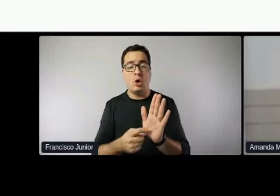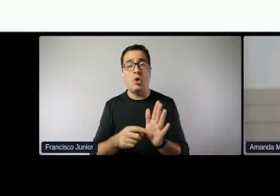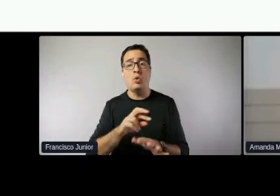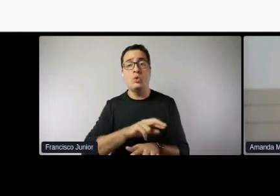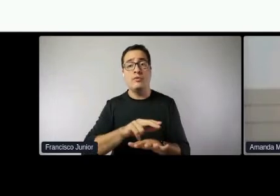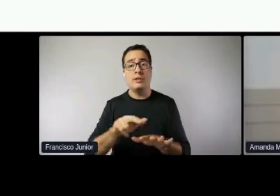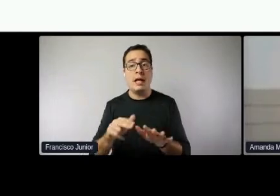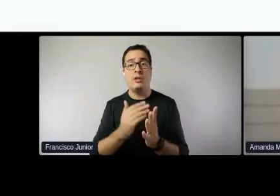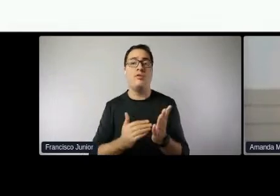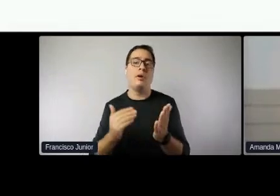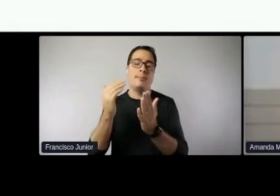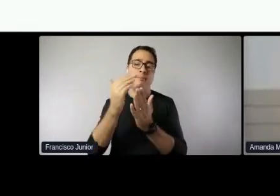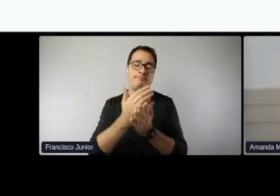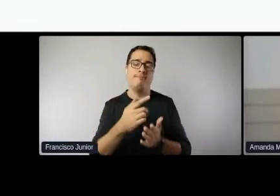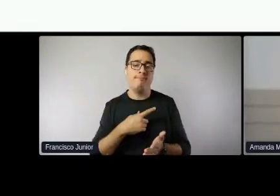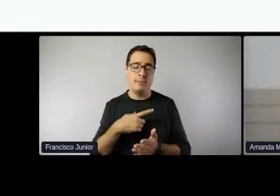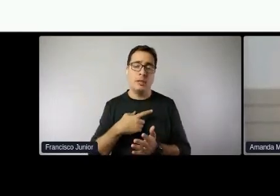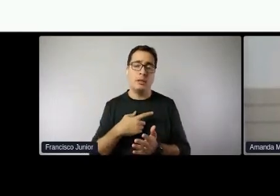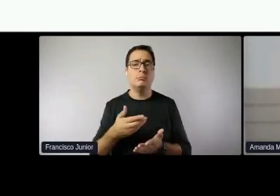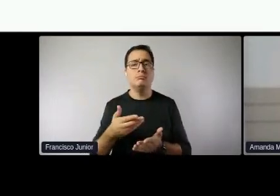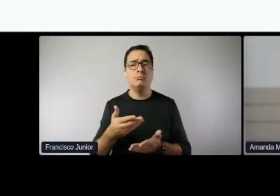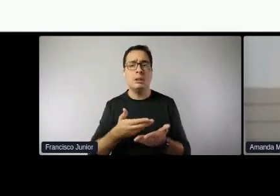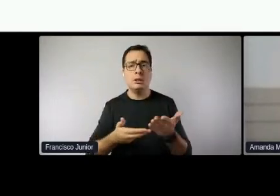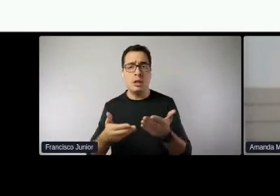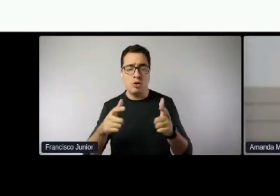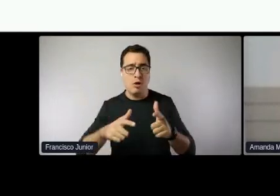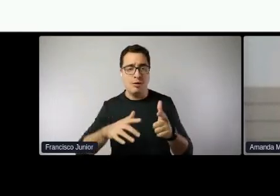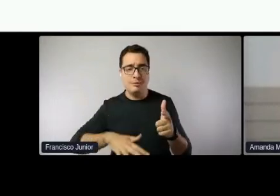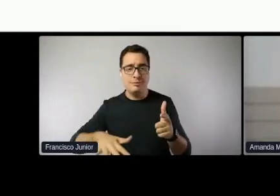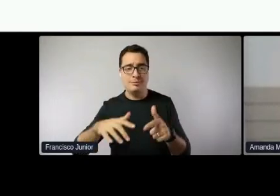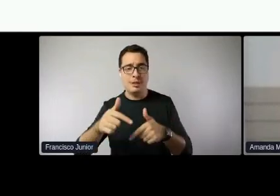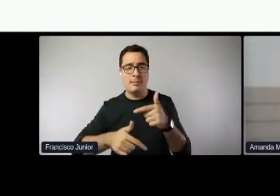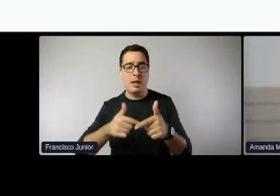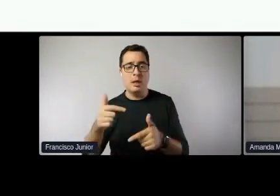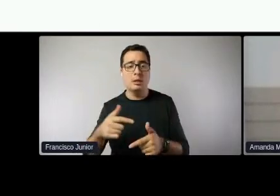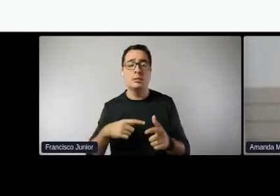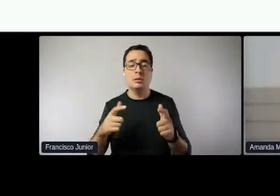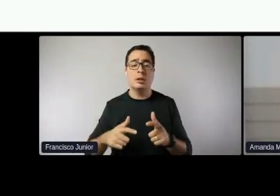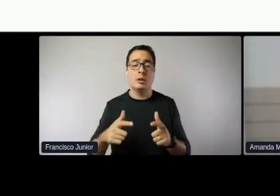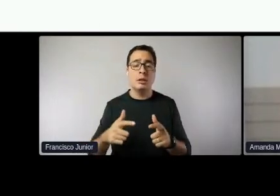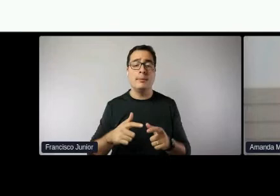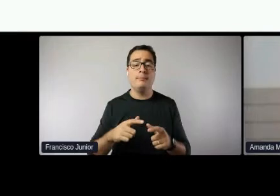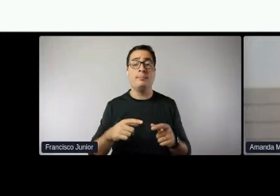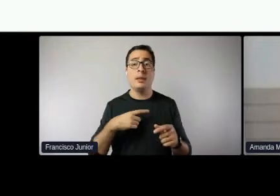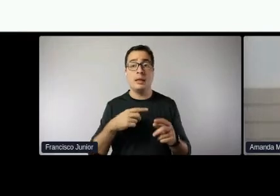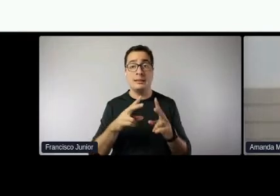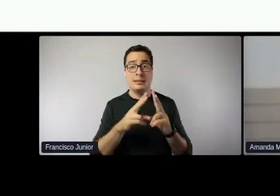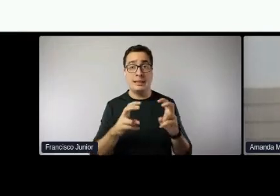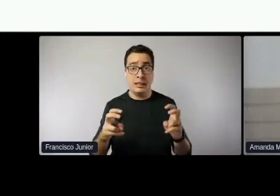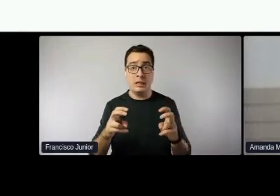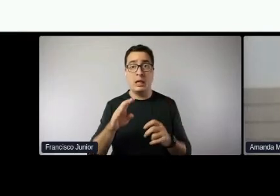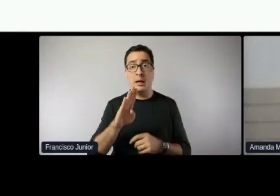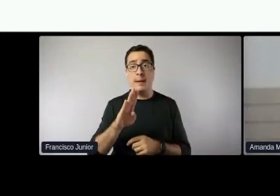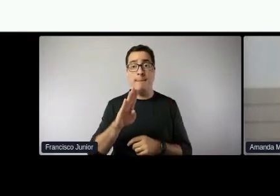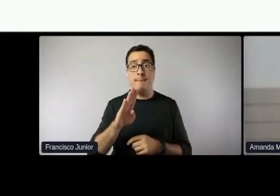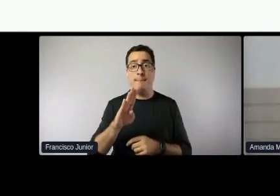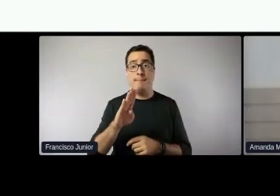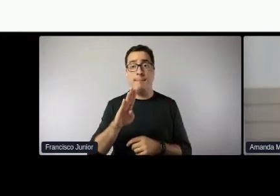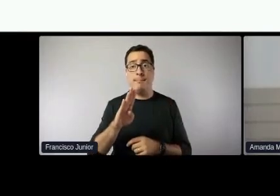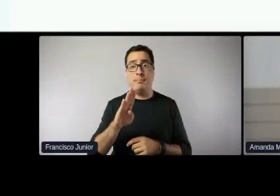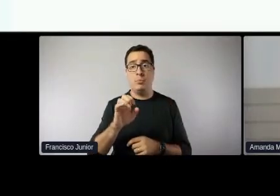foi além. Né? Então, esse é o nosso ambiente de trabalho, né? A gente está localizado aqui em Blumenau, em Santa Catarina,